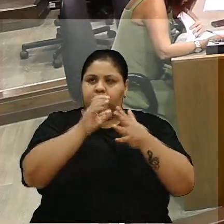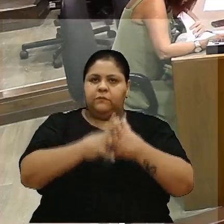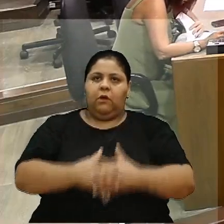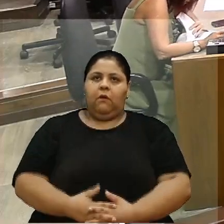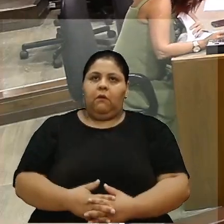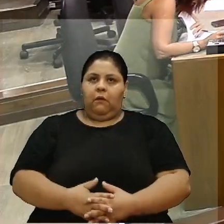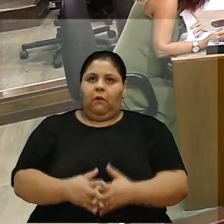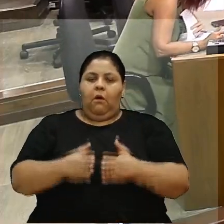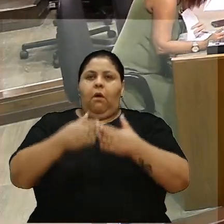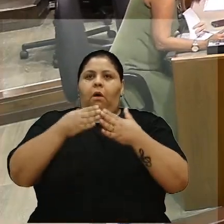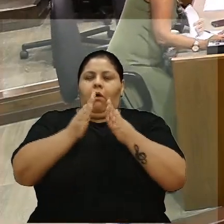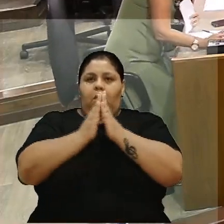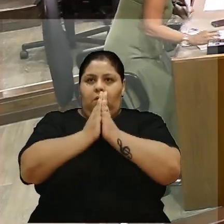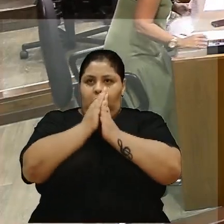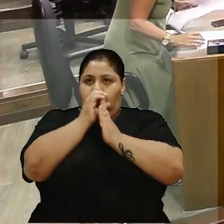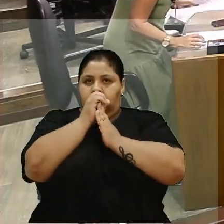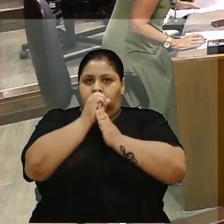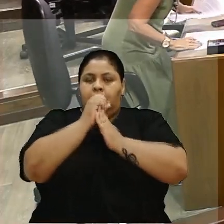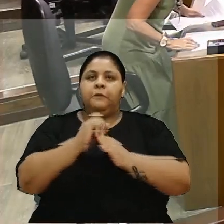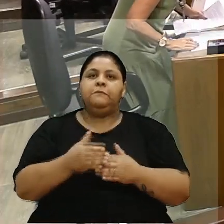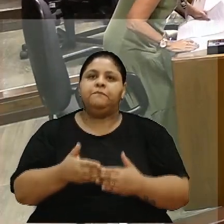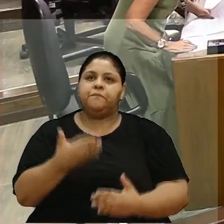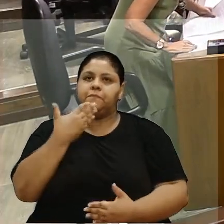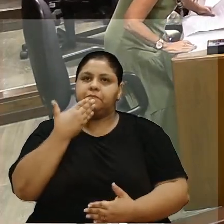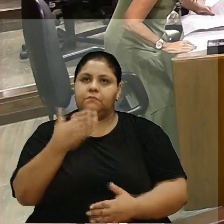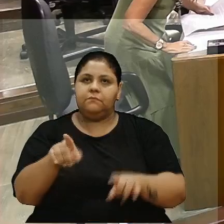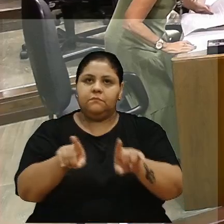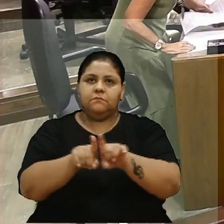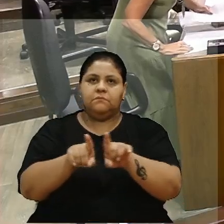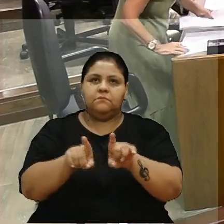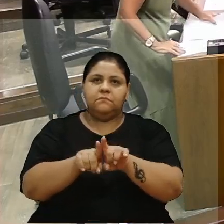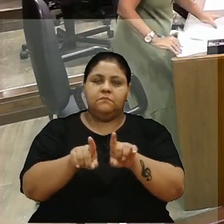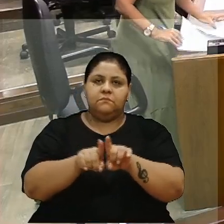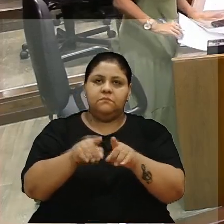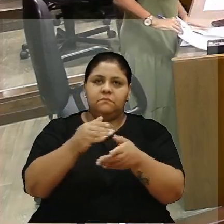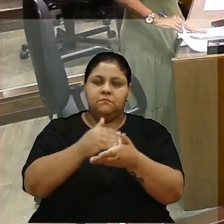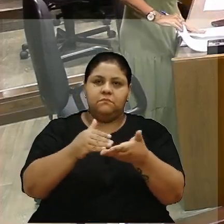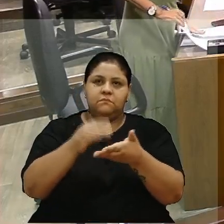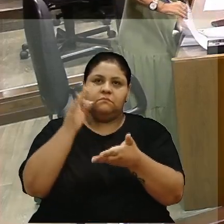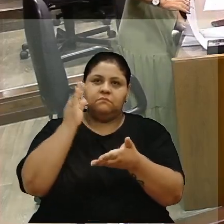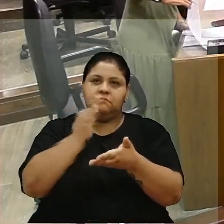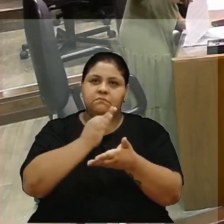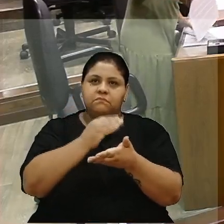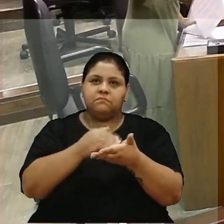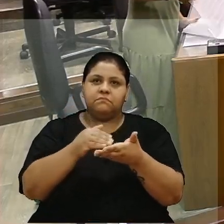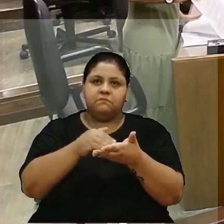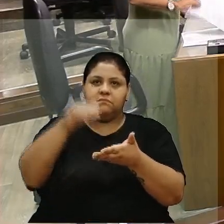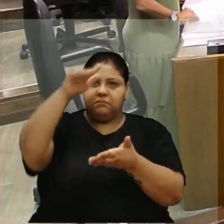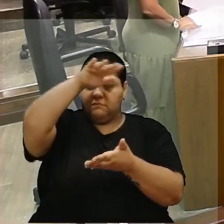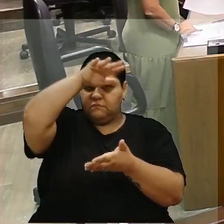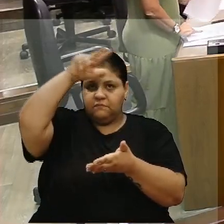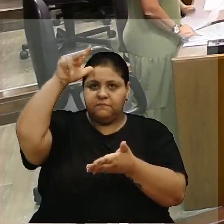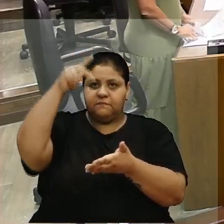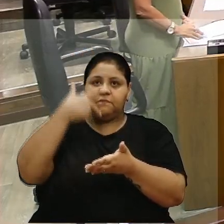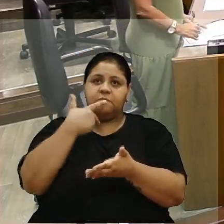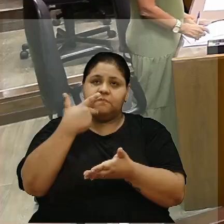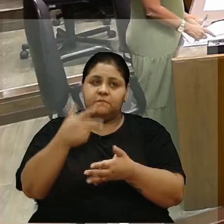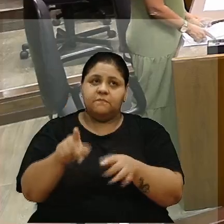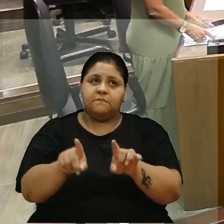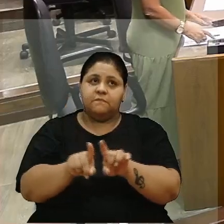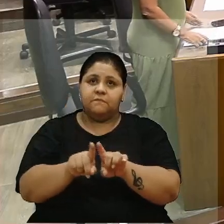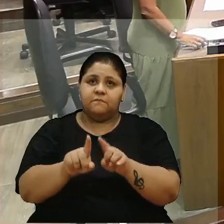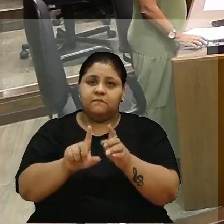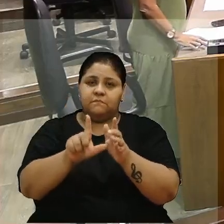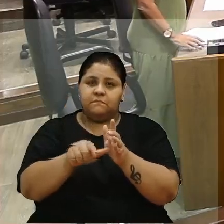Convidamos também a vereadora Tatiane Frisso, que, usando a sua prerrogativa de autoridade, secretária municipal, se manifestará logo